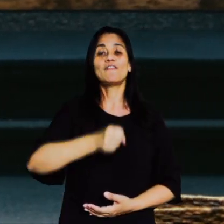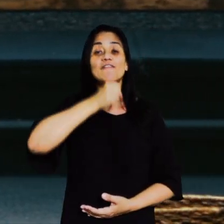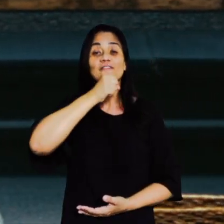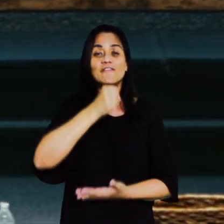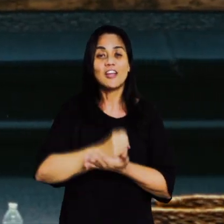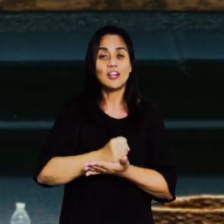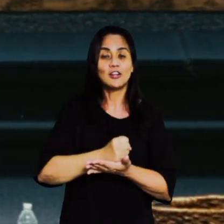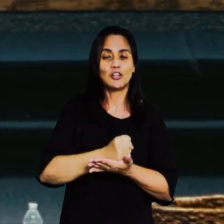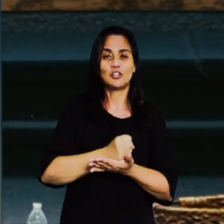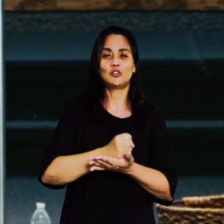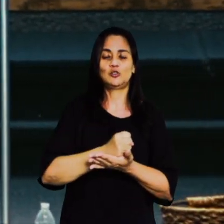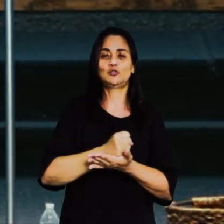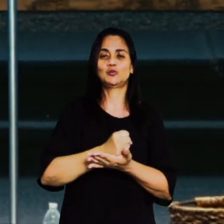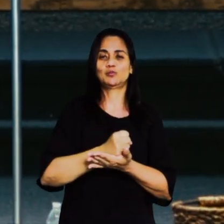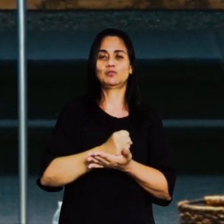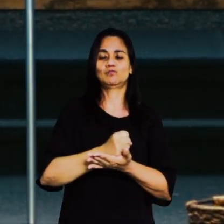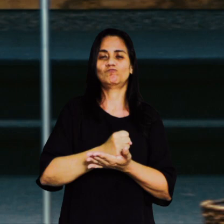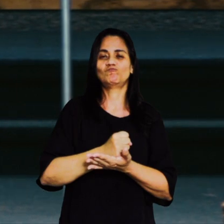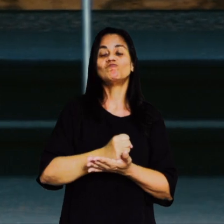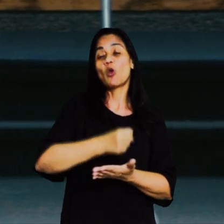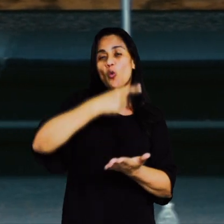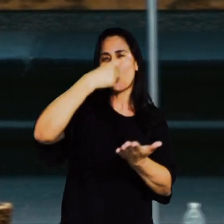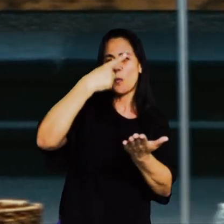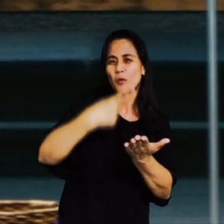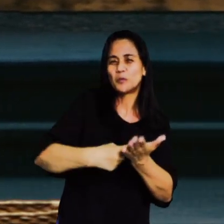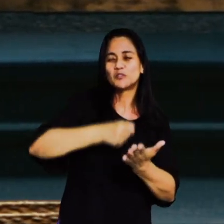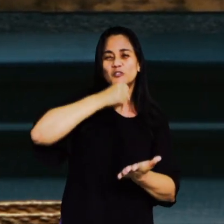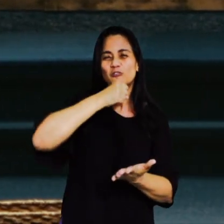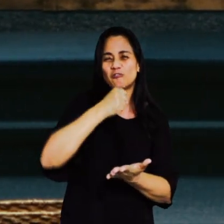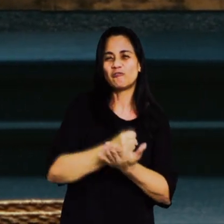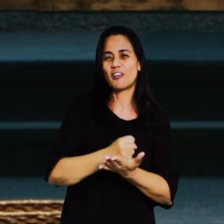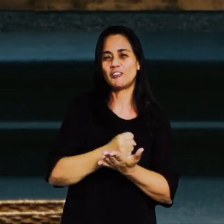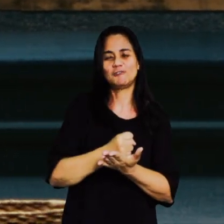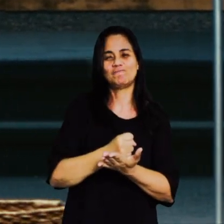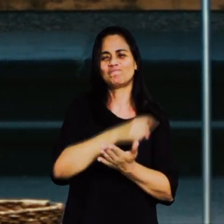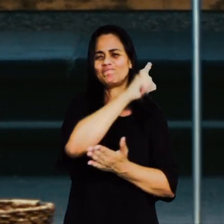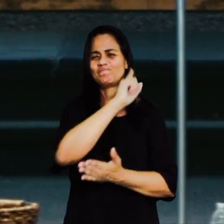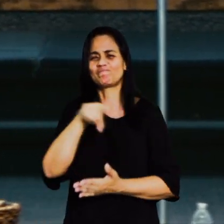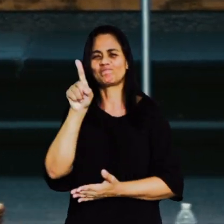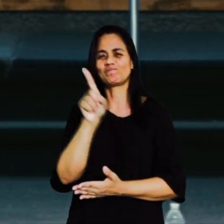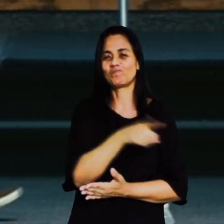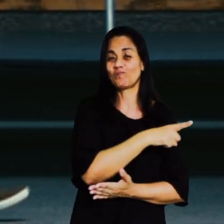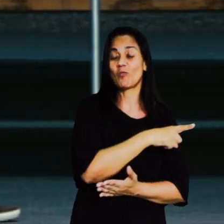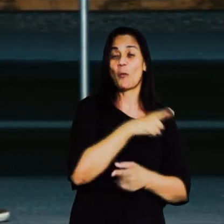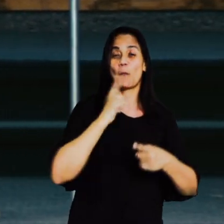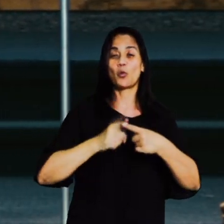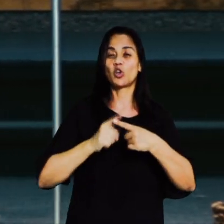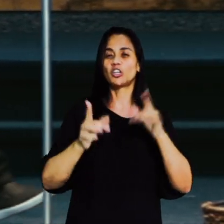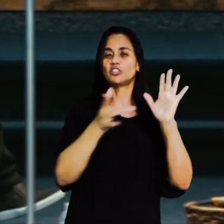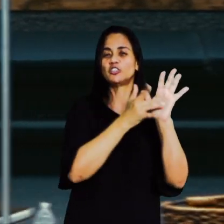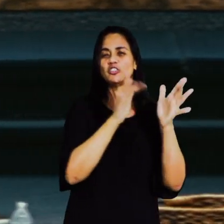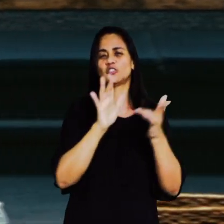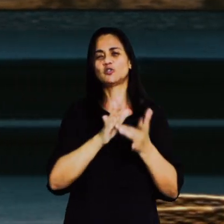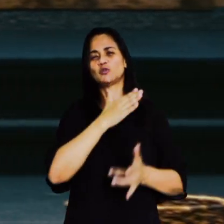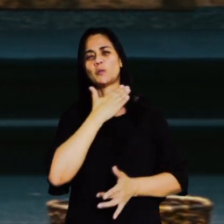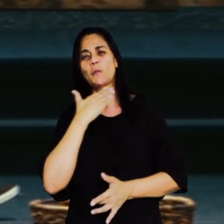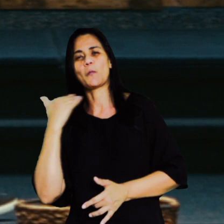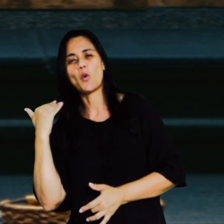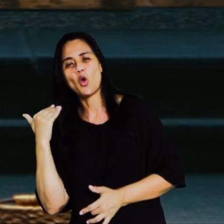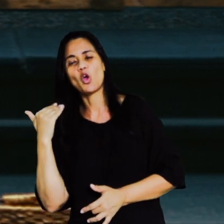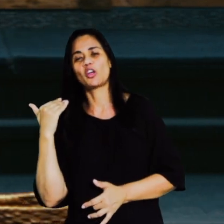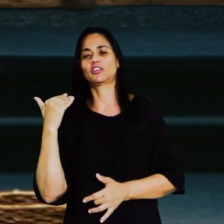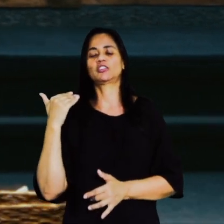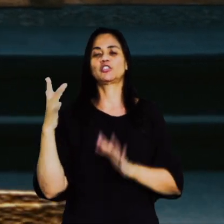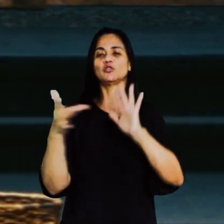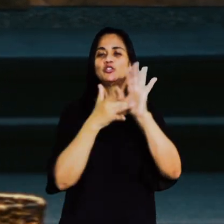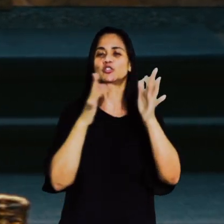Testamento se torna obsoleto a partir do momento que Jesus Cristo é sacrificado como um novo concerto.